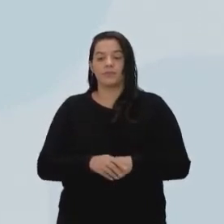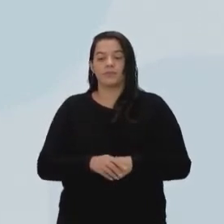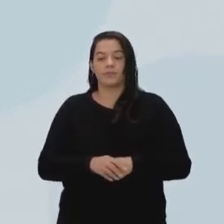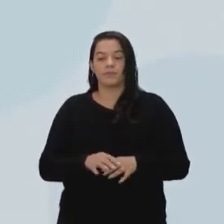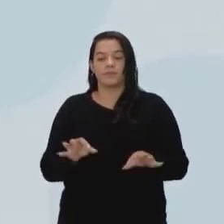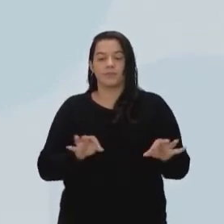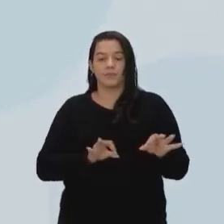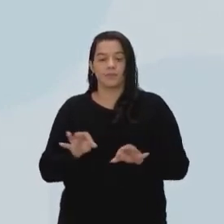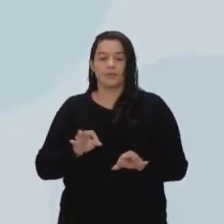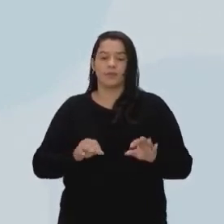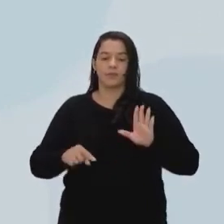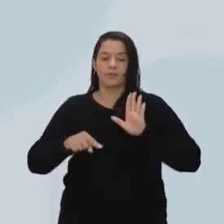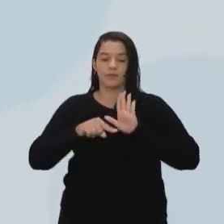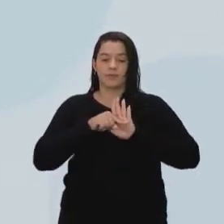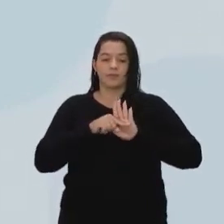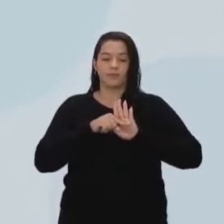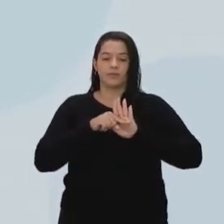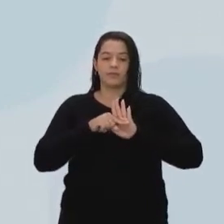partículas negativas,